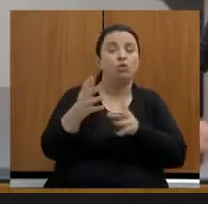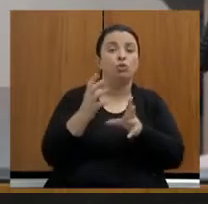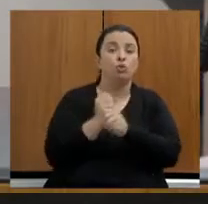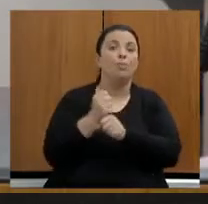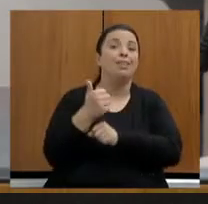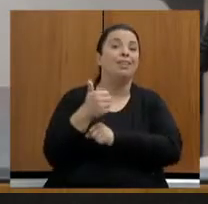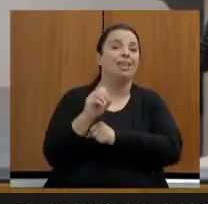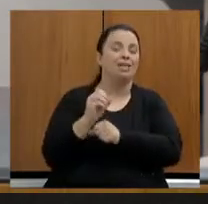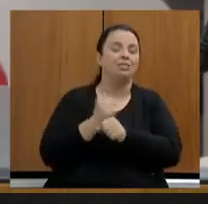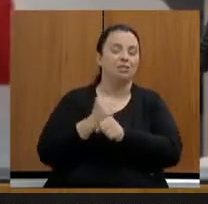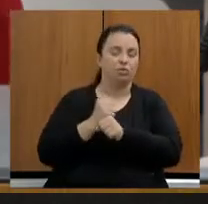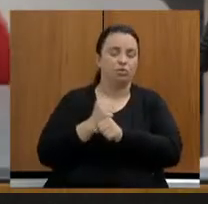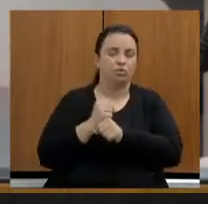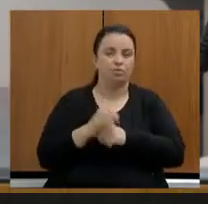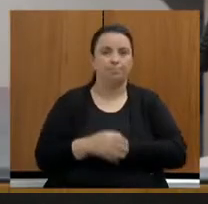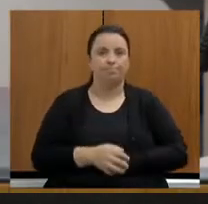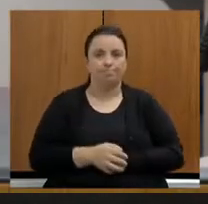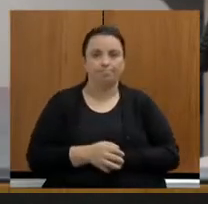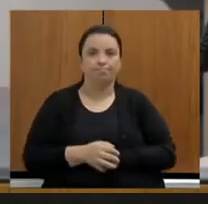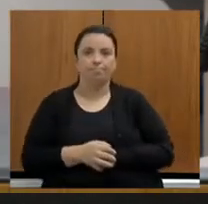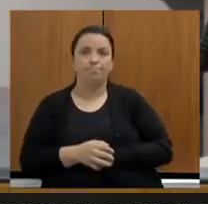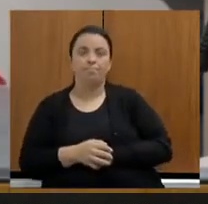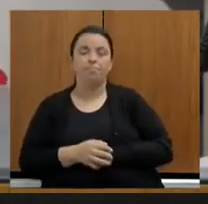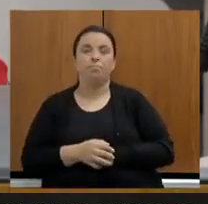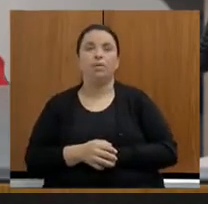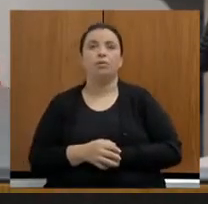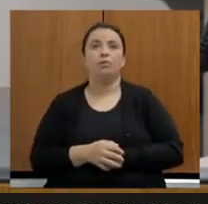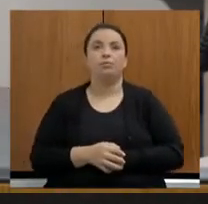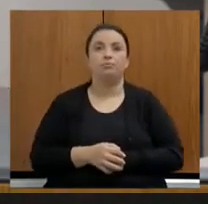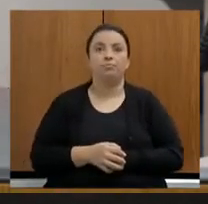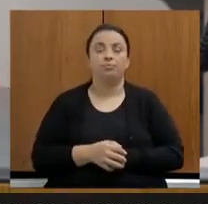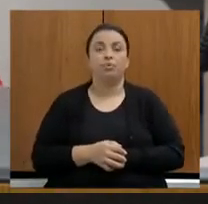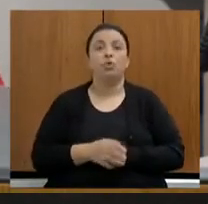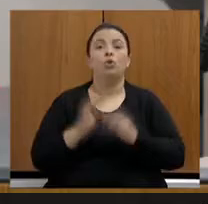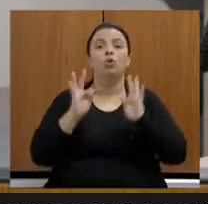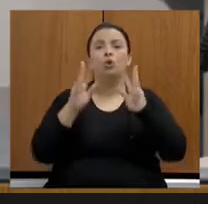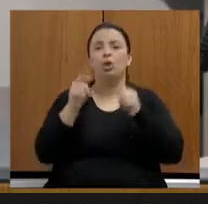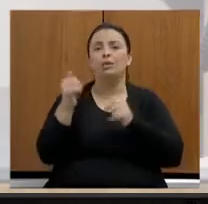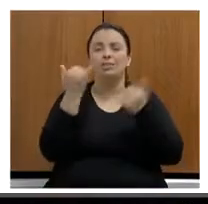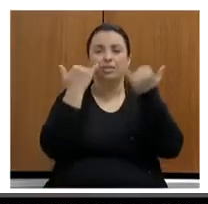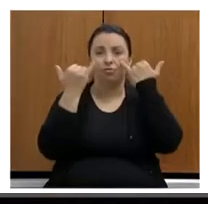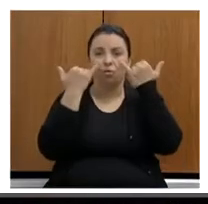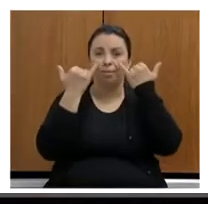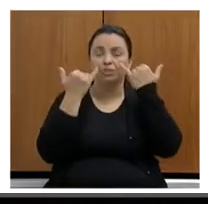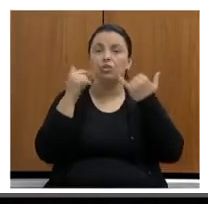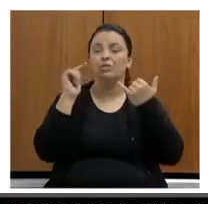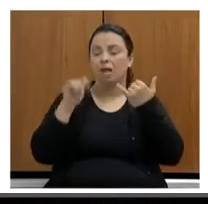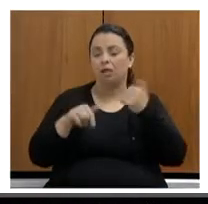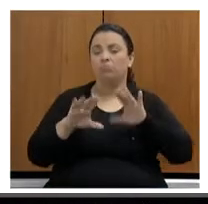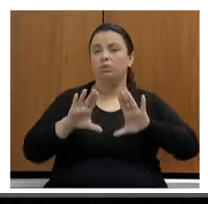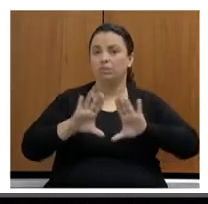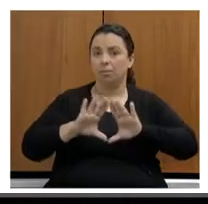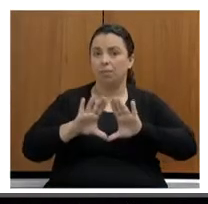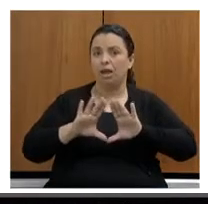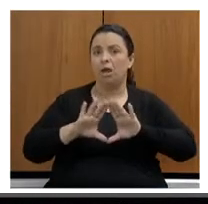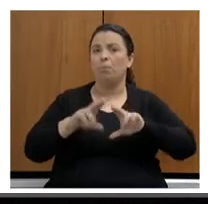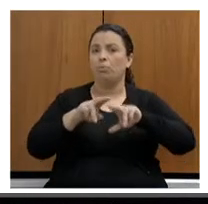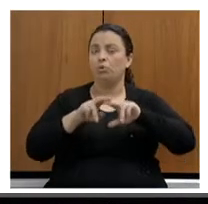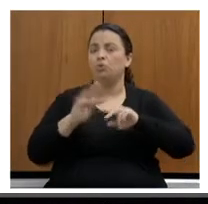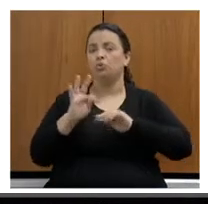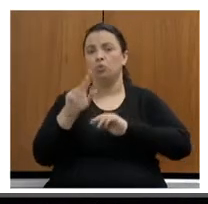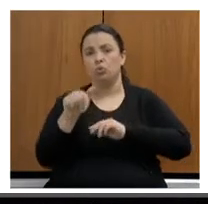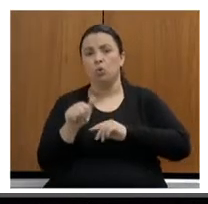primeiro um é como eu disse todas as nossas Fontes é própria Assembleia Legislativa através das atividades